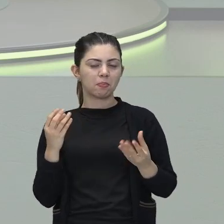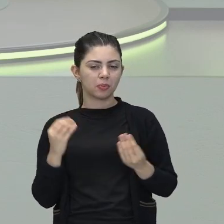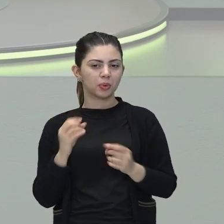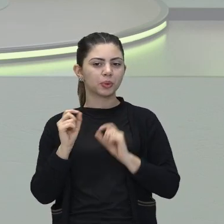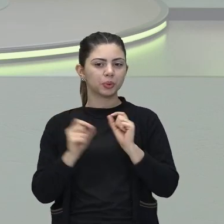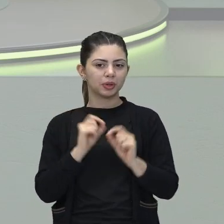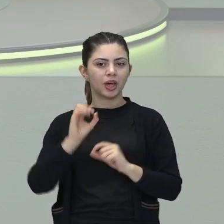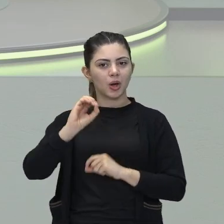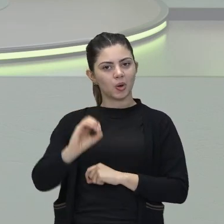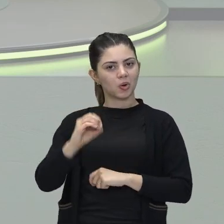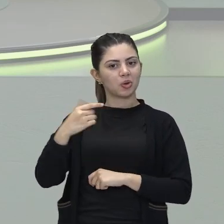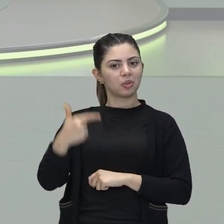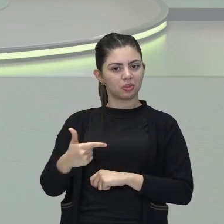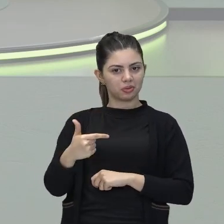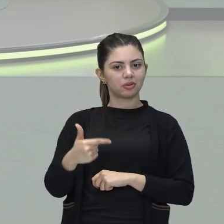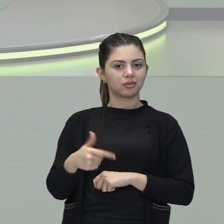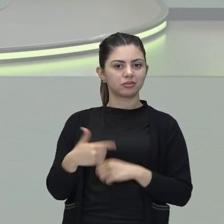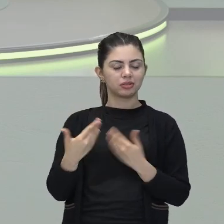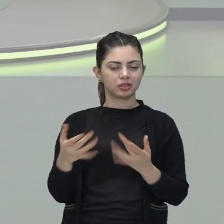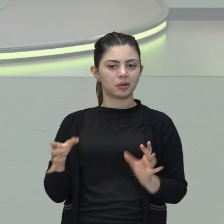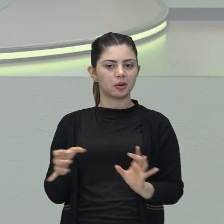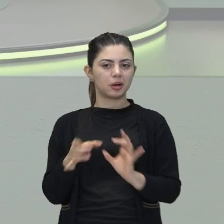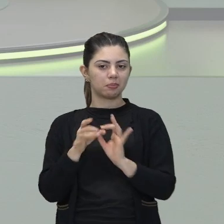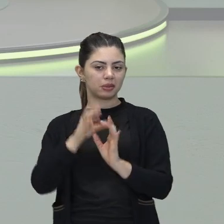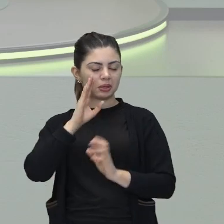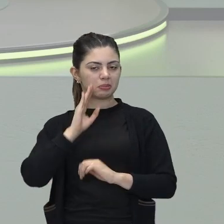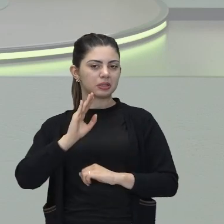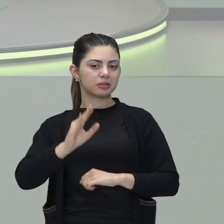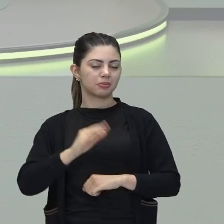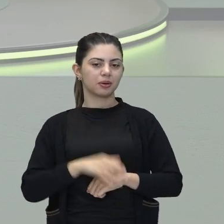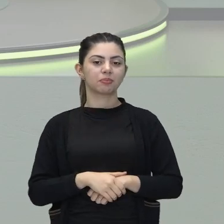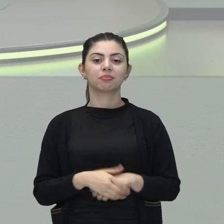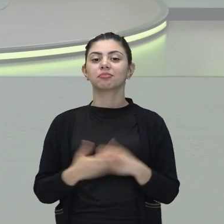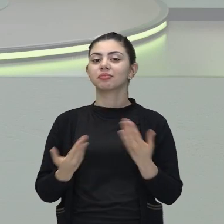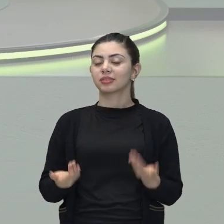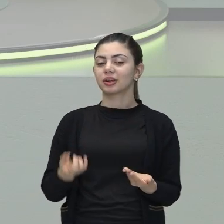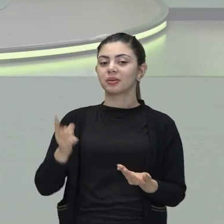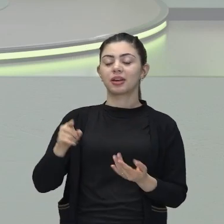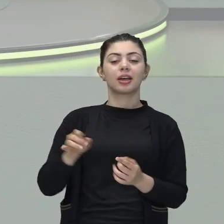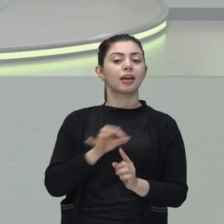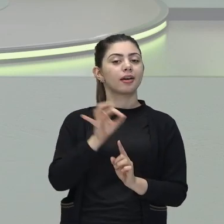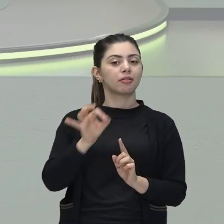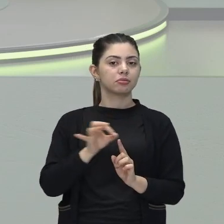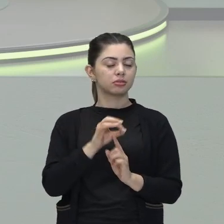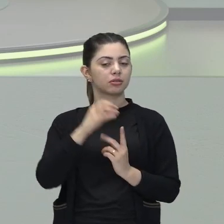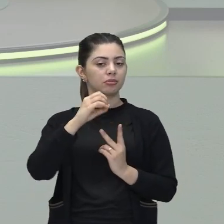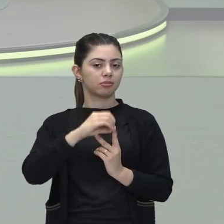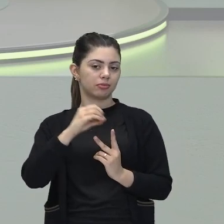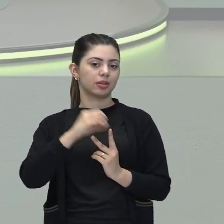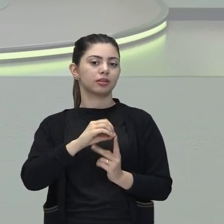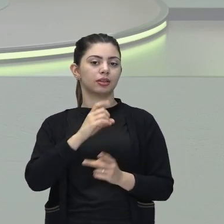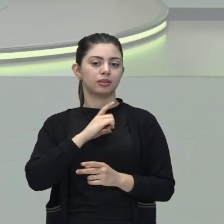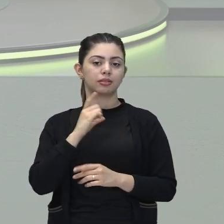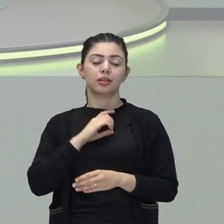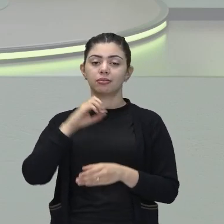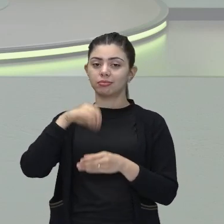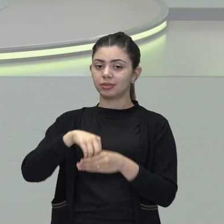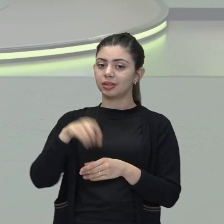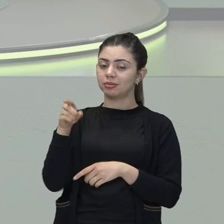oxigênio, né, fazendo parte da cadeia principal. Então, essa função éster, ela está presente aqui